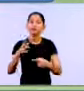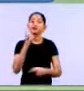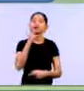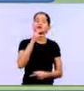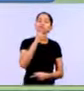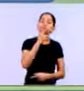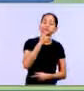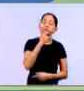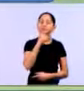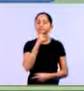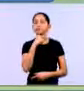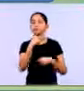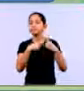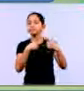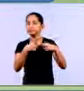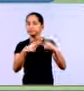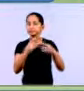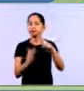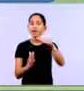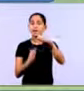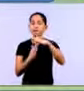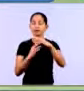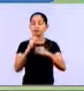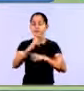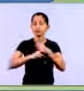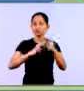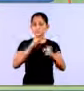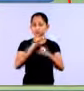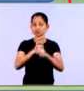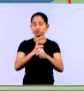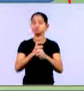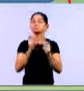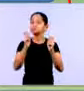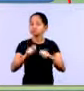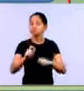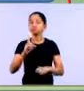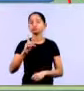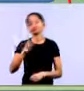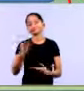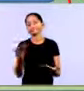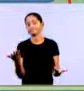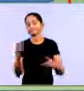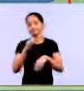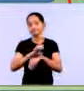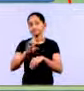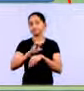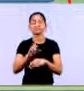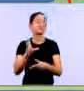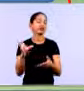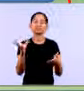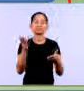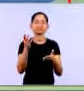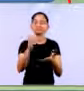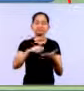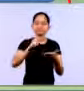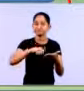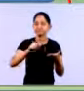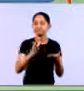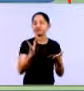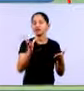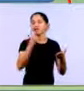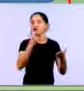que ele possa, que é um prazo de 5 anos, o direito do Estado cobrar será prescrito. Essa é a nossa